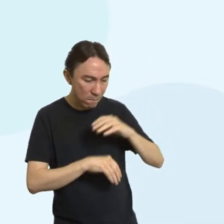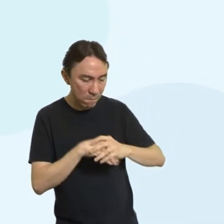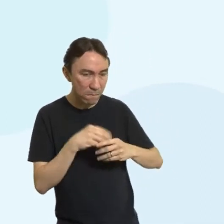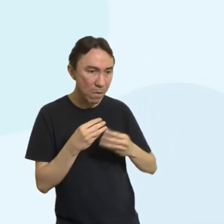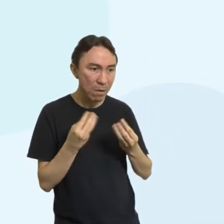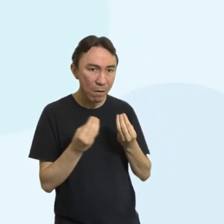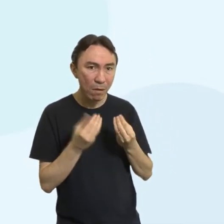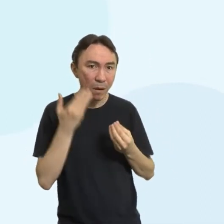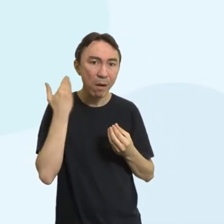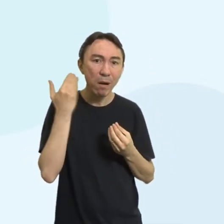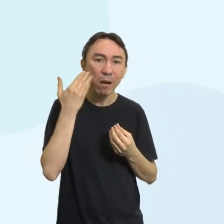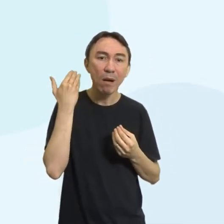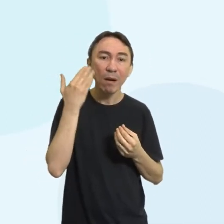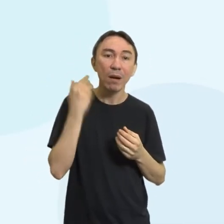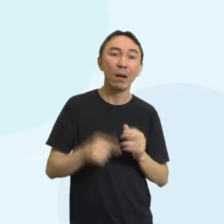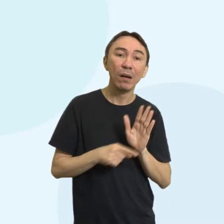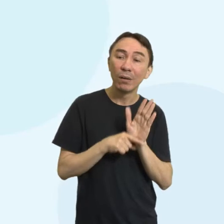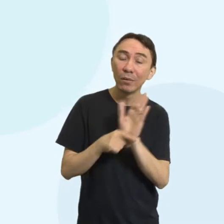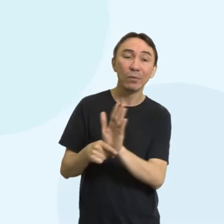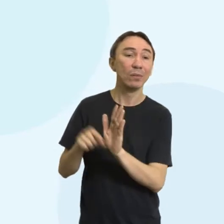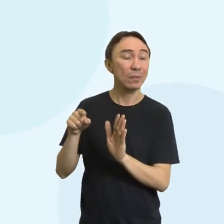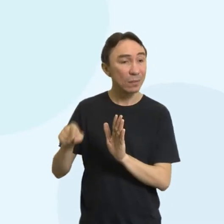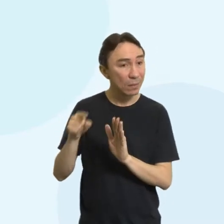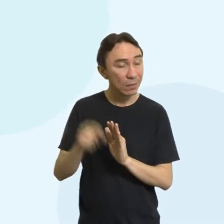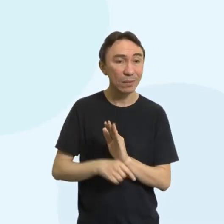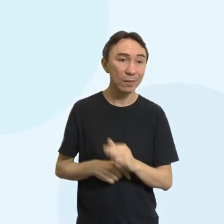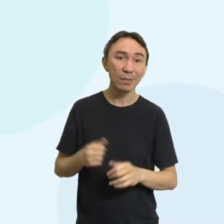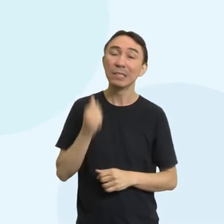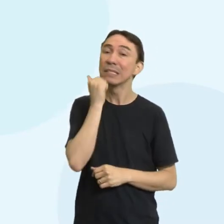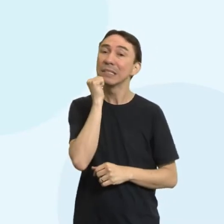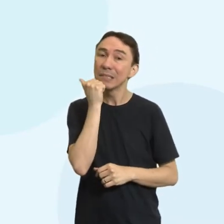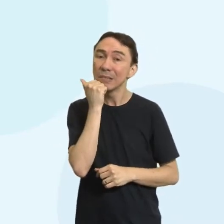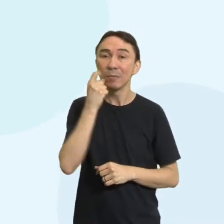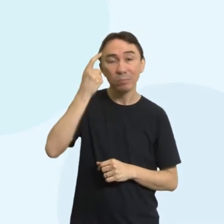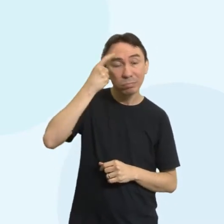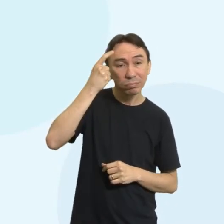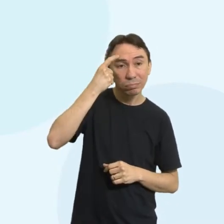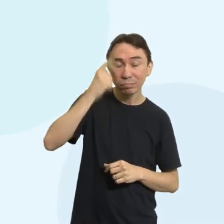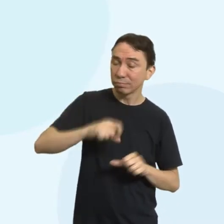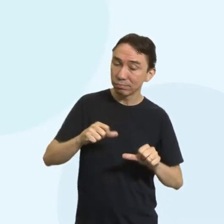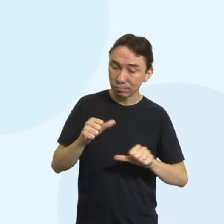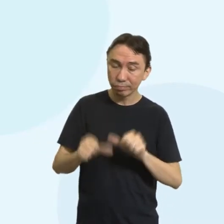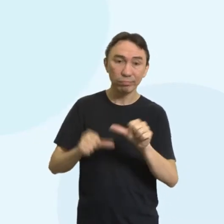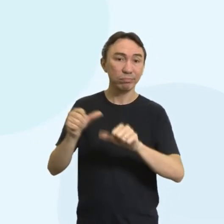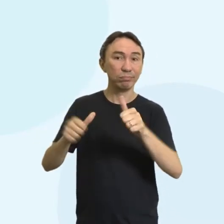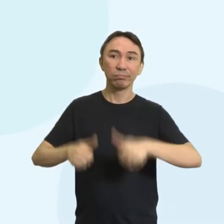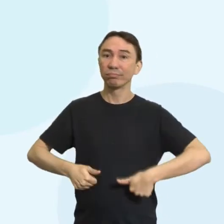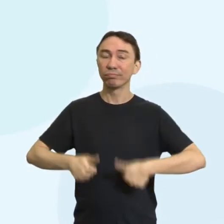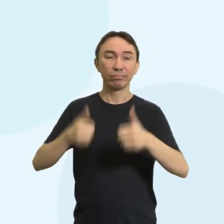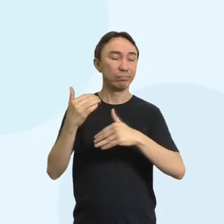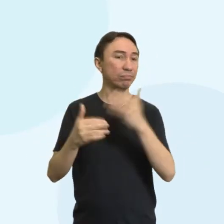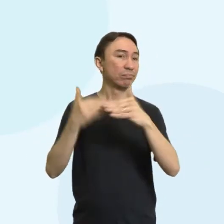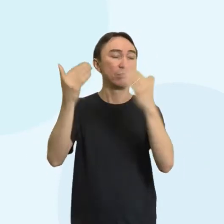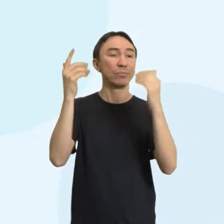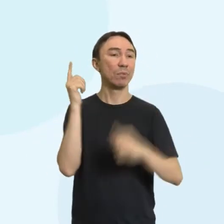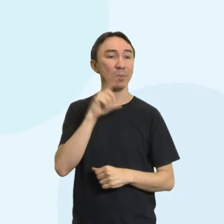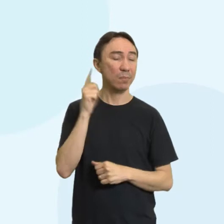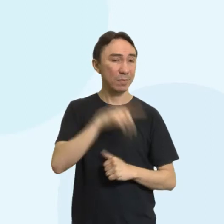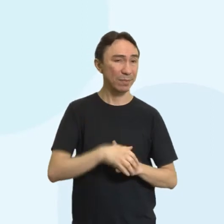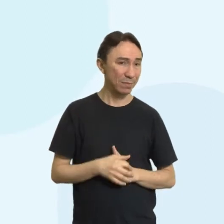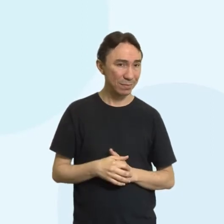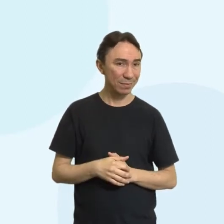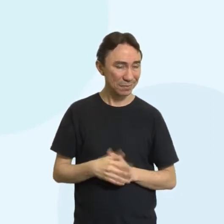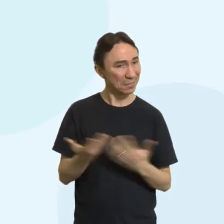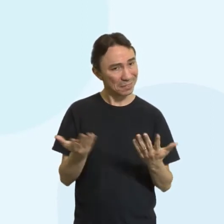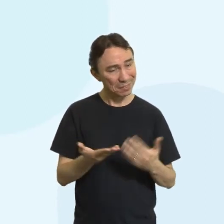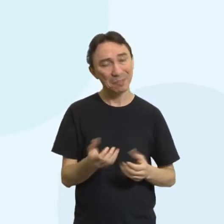de construir esse pensamento científico. A sugestão é que vocês façam mão na massa mesmo,